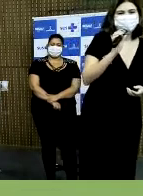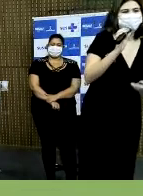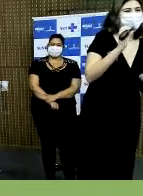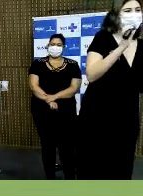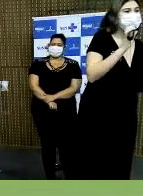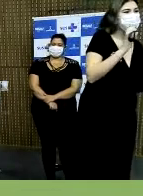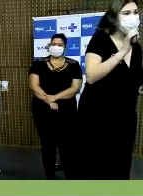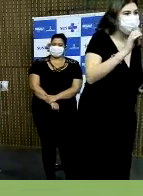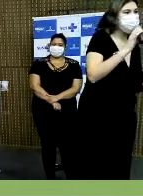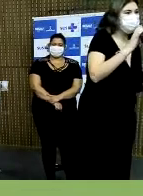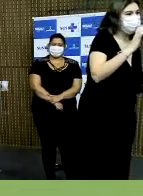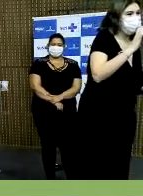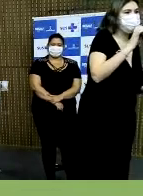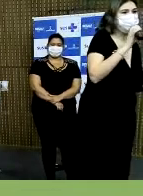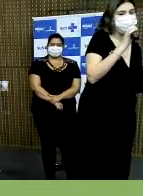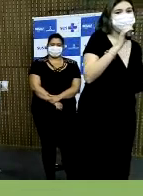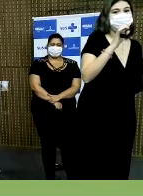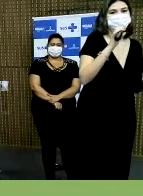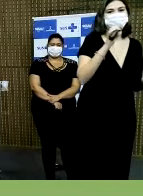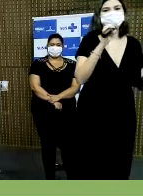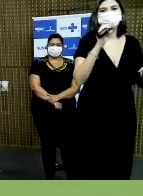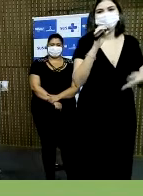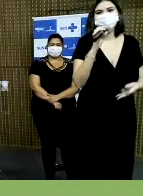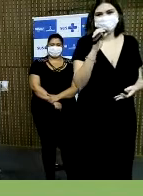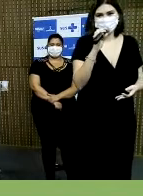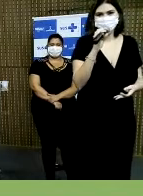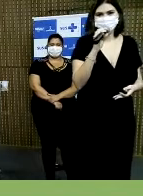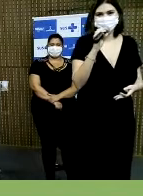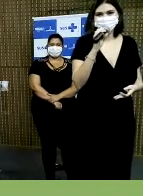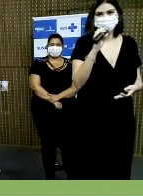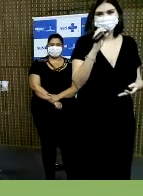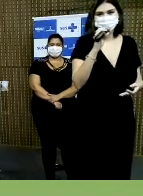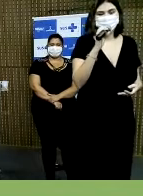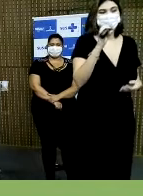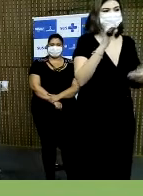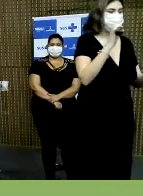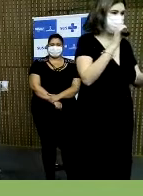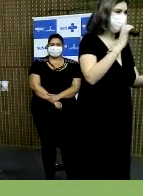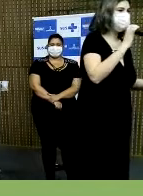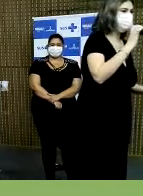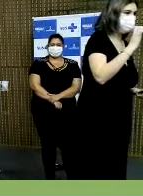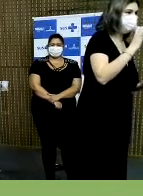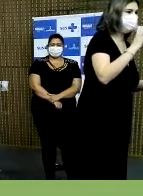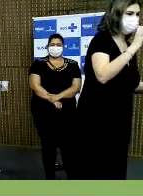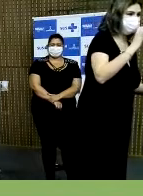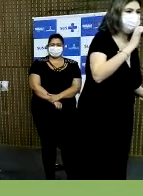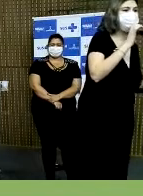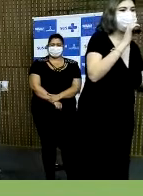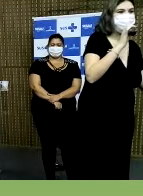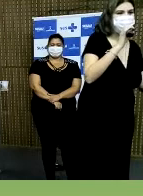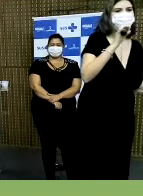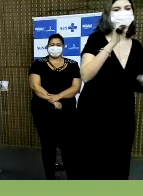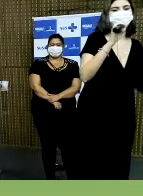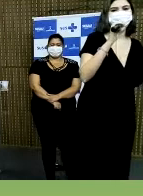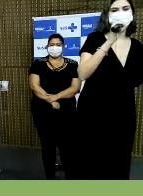Por quê? As mães levavam as crianças apenas quando tinha queixa. Tinha a questão da pandemia toda,